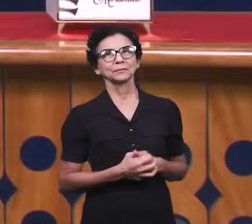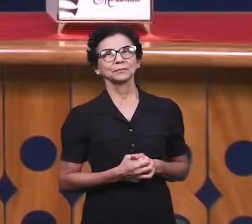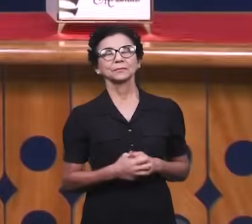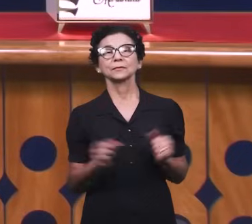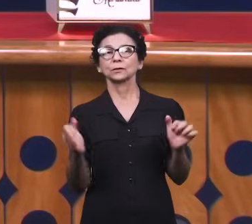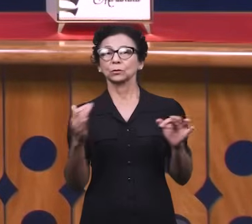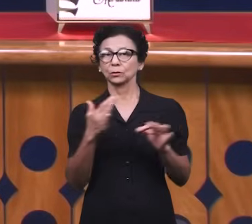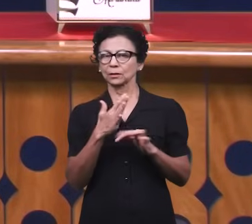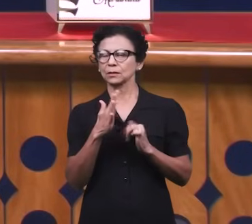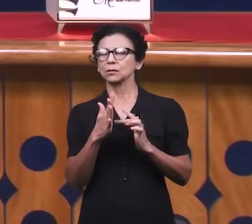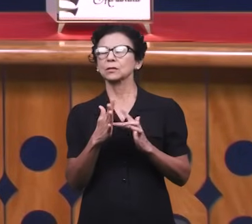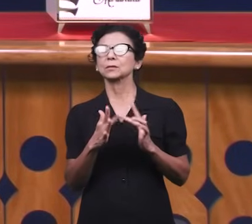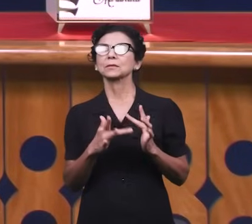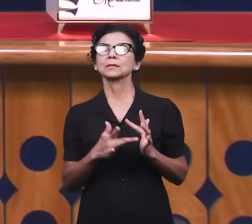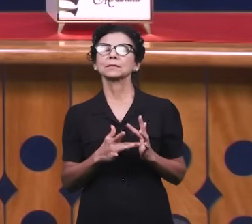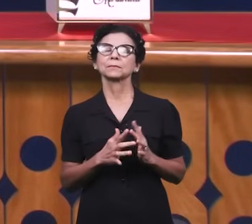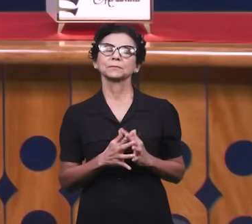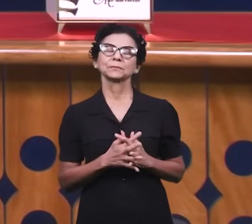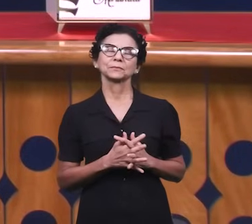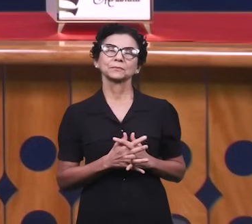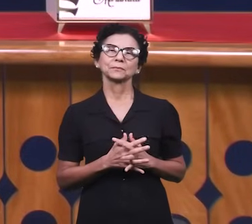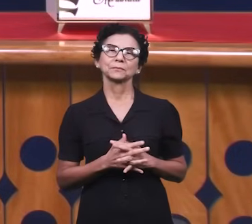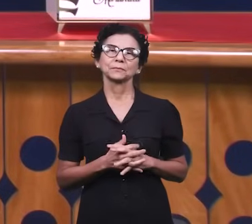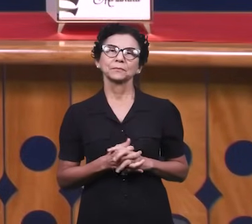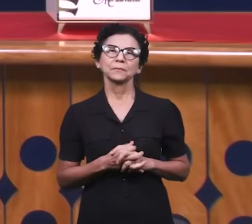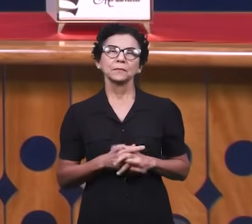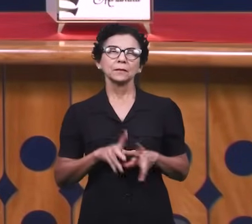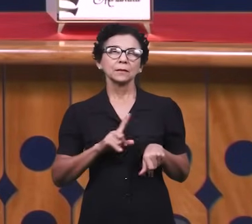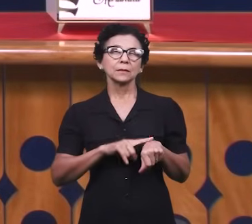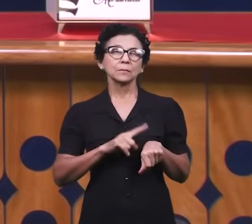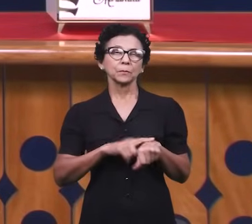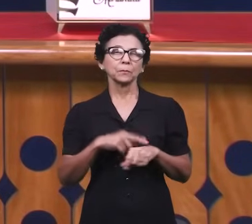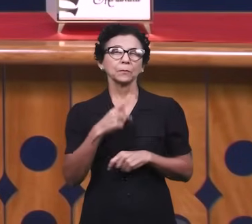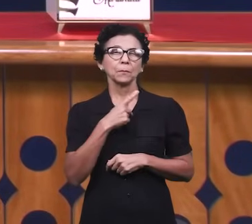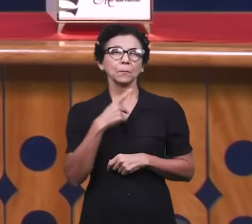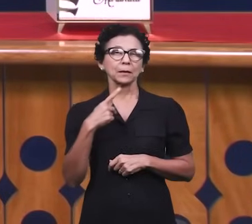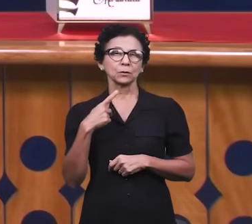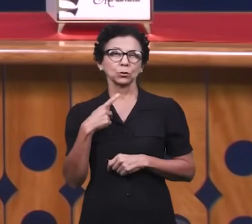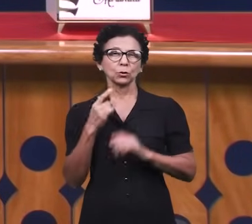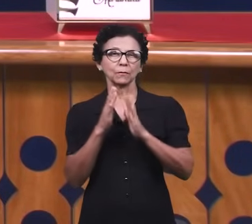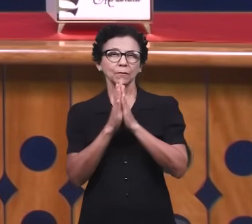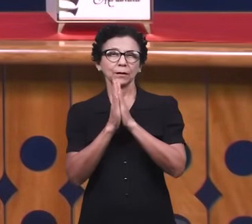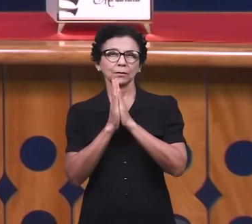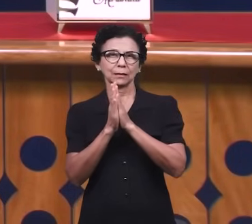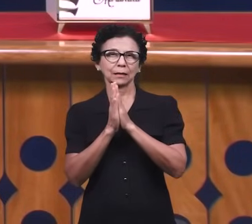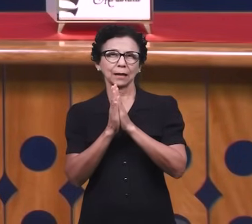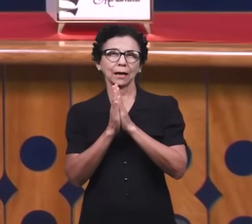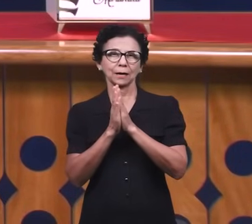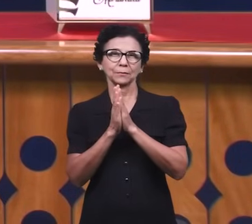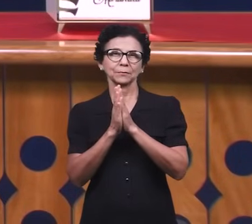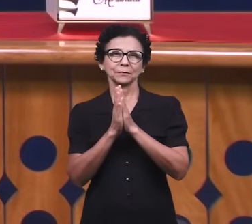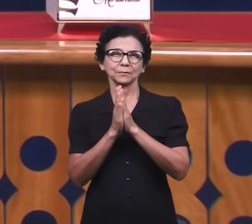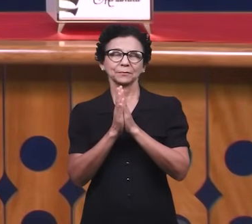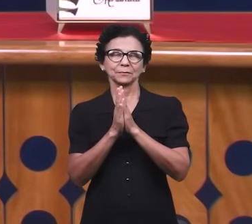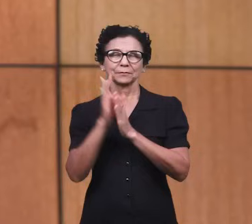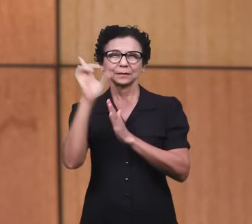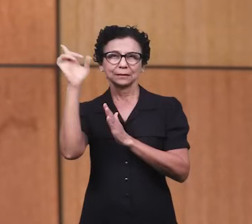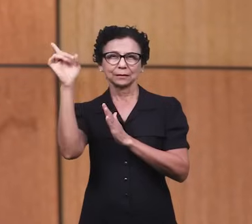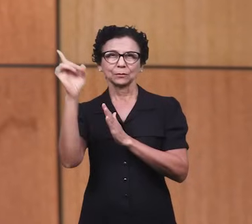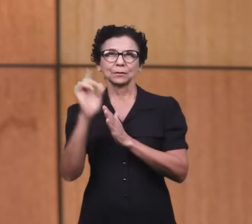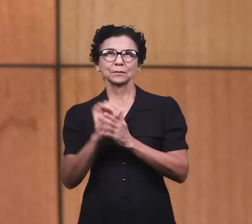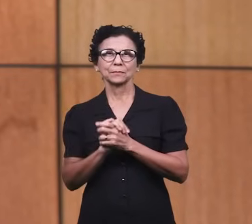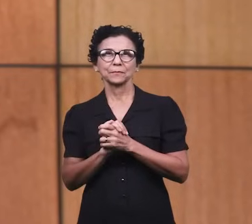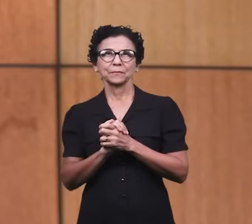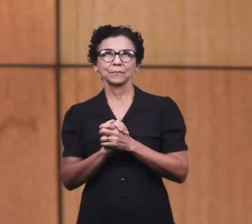Glória a Jesus. Um dos nossos pastores vai elevar ao nosso Deus uma oração.